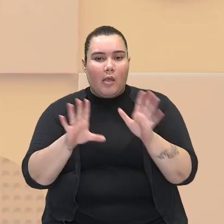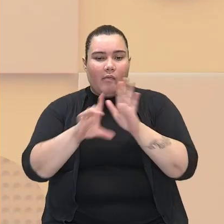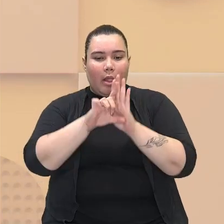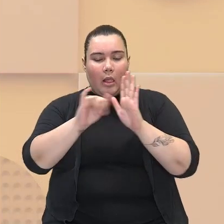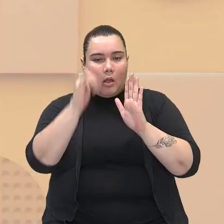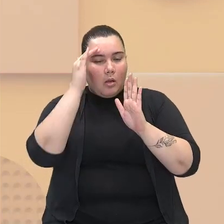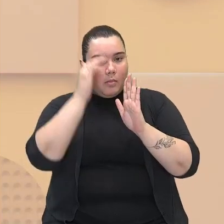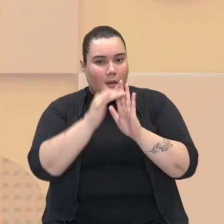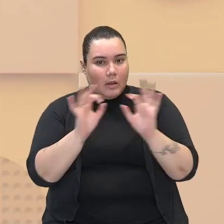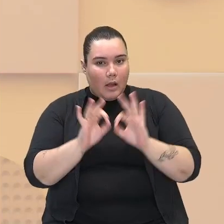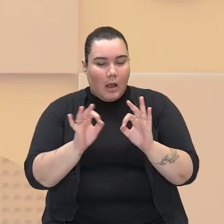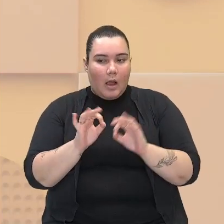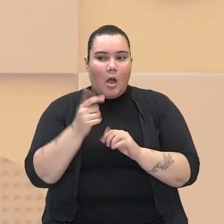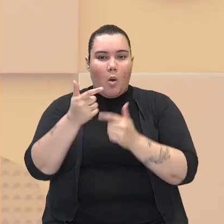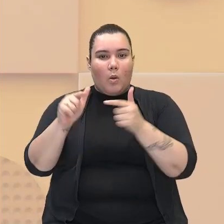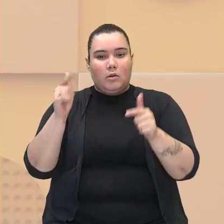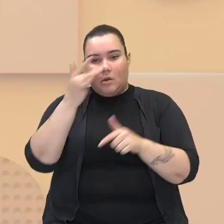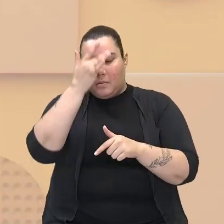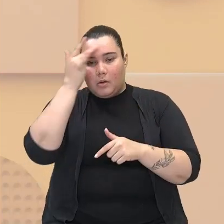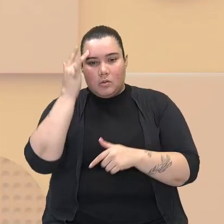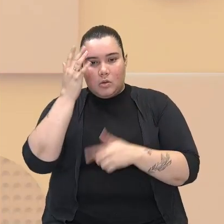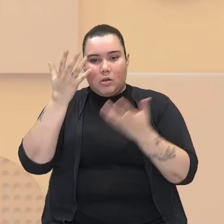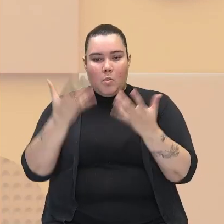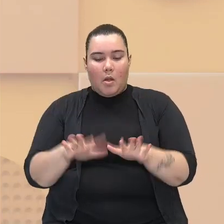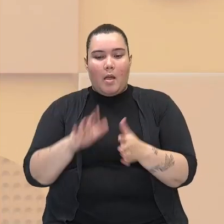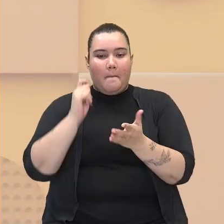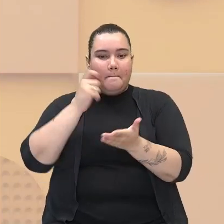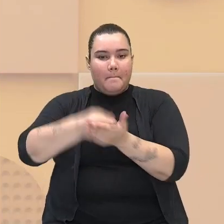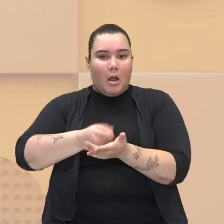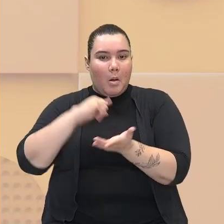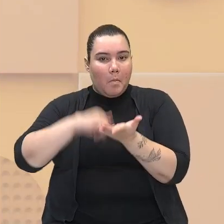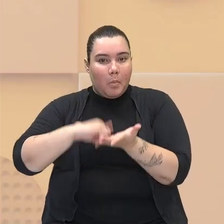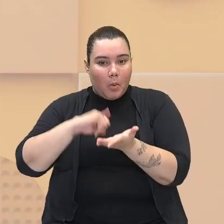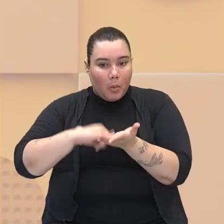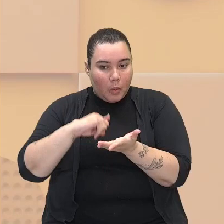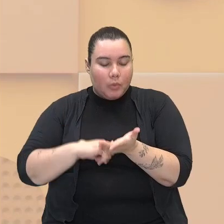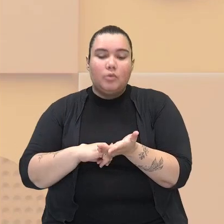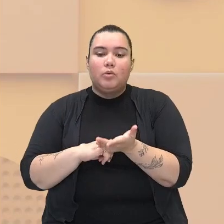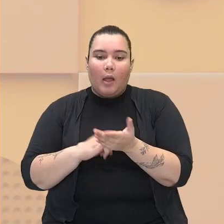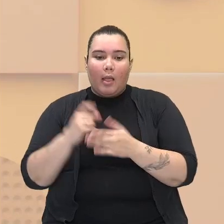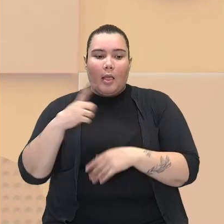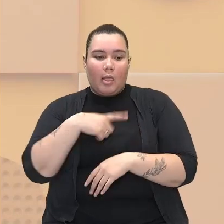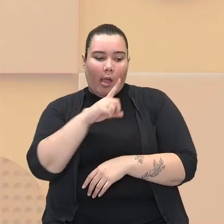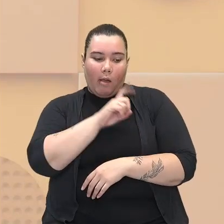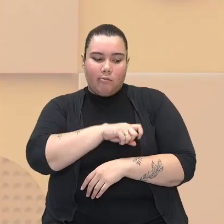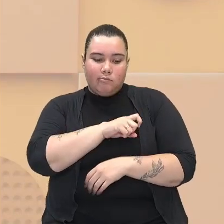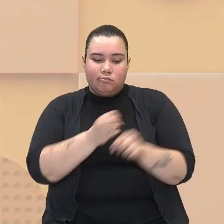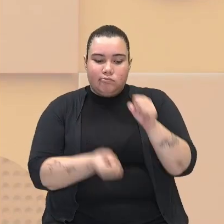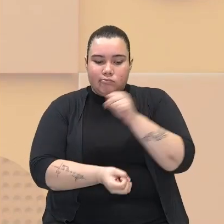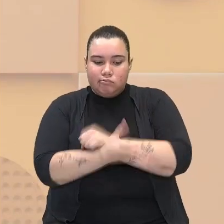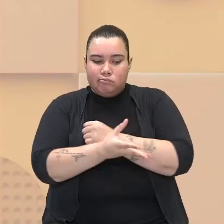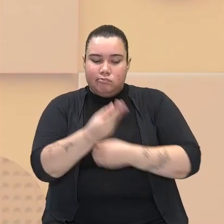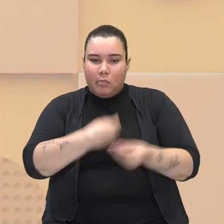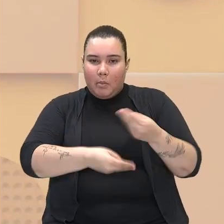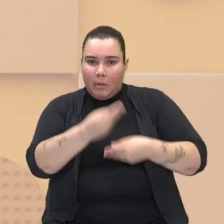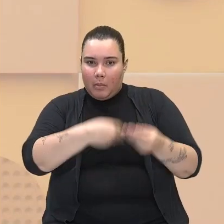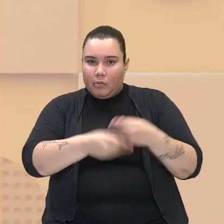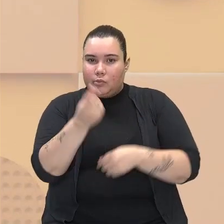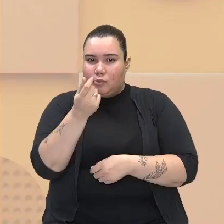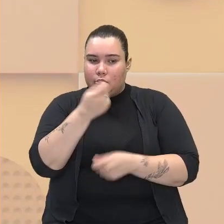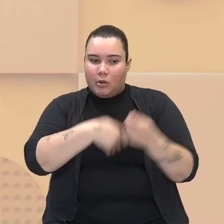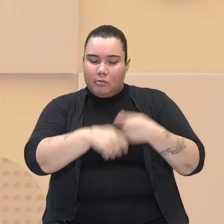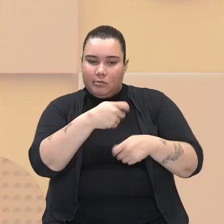traficavam clandestinamente para evitar o pagamento de taxas e impostos e ter uma lucratividade maior com esse comércio.